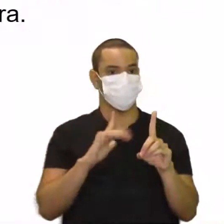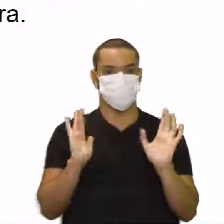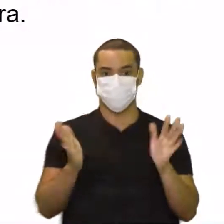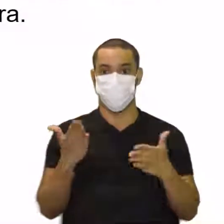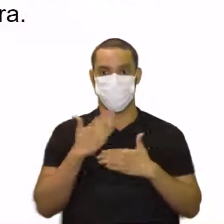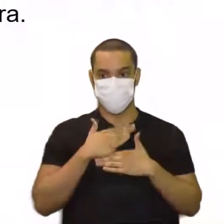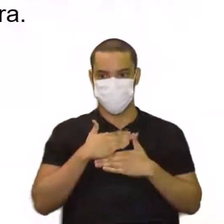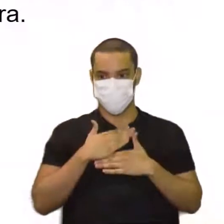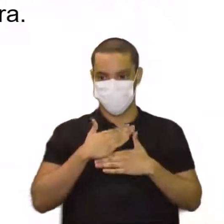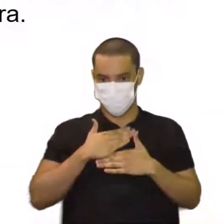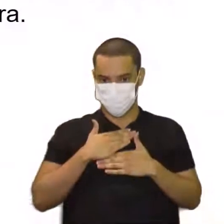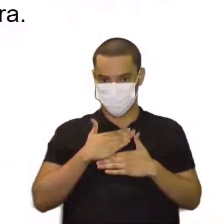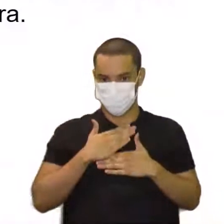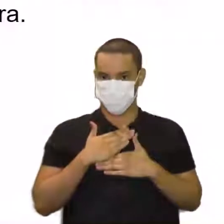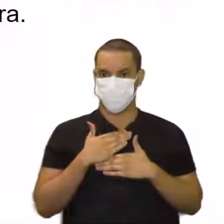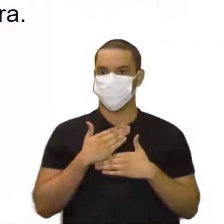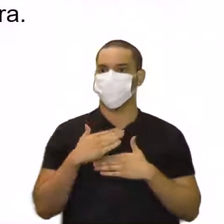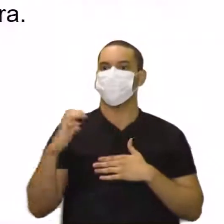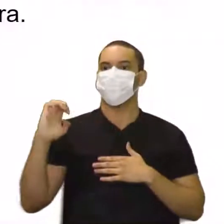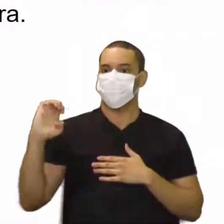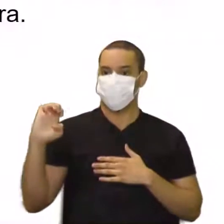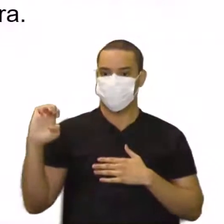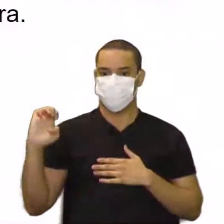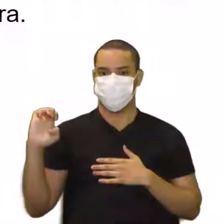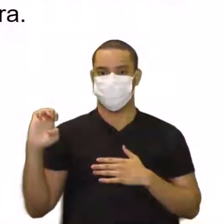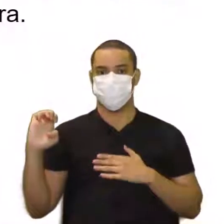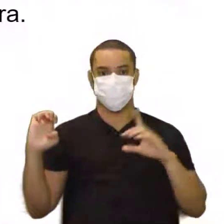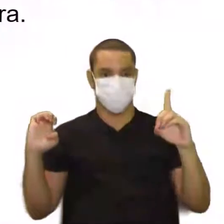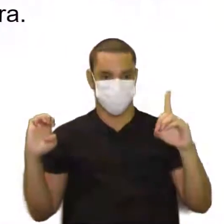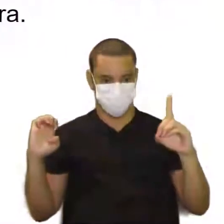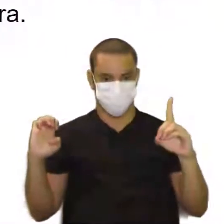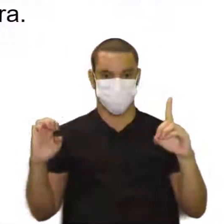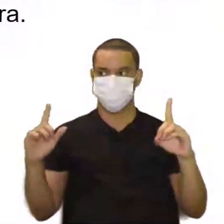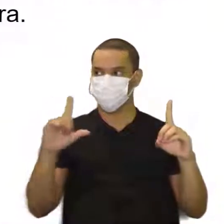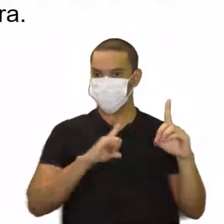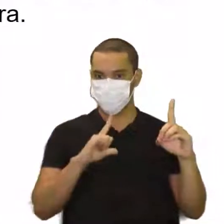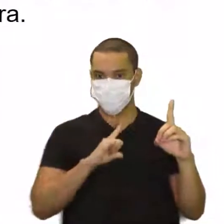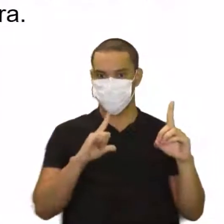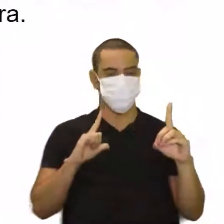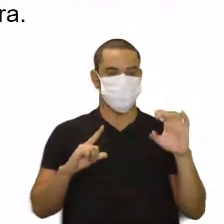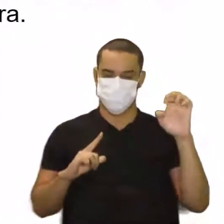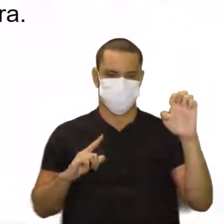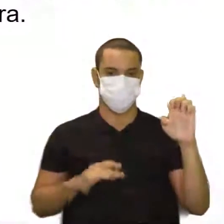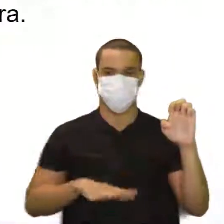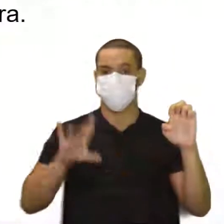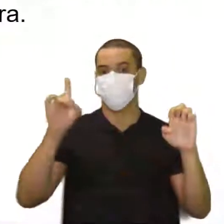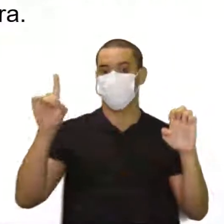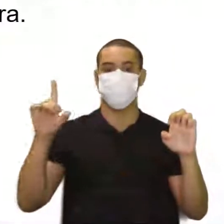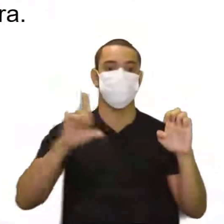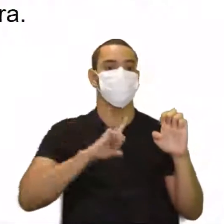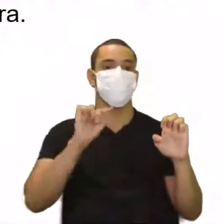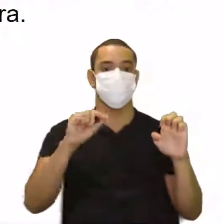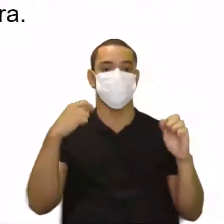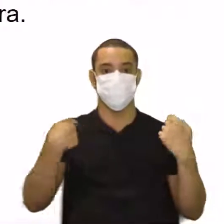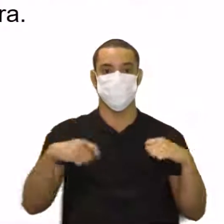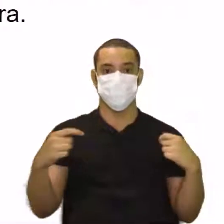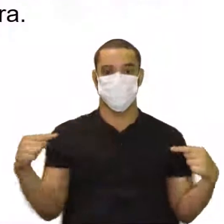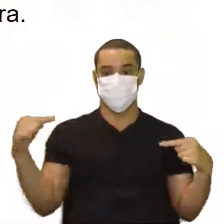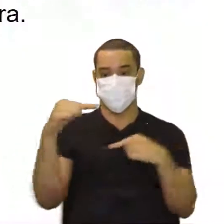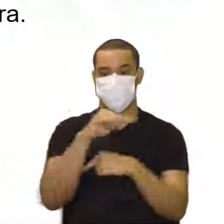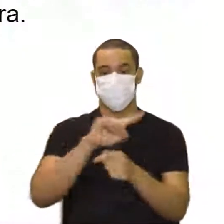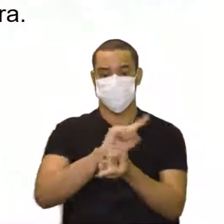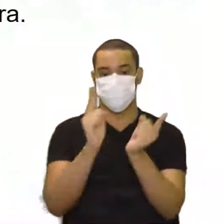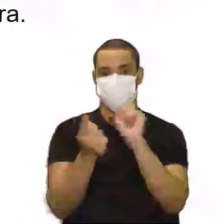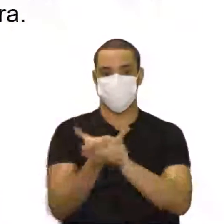esquerda no caso, ok? E aqui já está para a direita. Para ter essa corrente aqui, olha só o que aconteceu, eu tenho que estar com o polo norte virado para